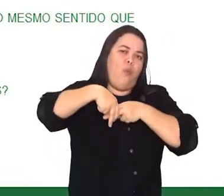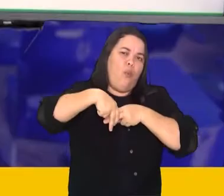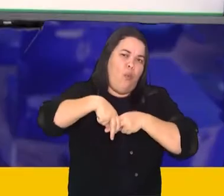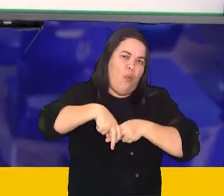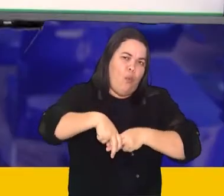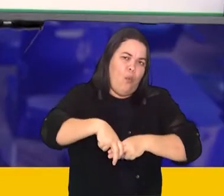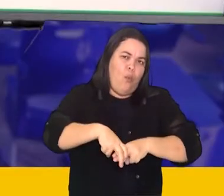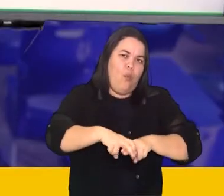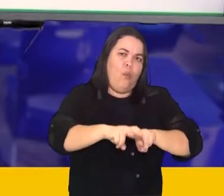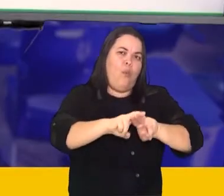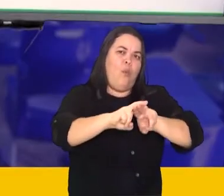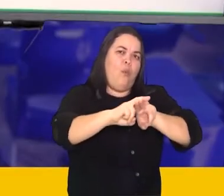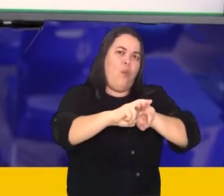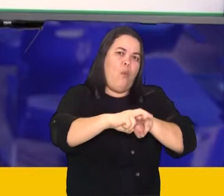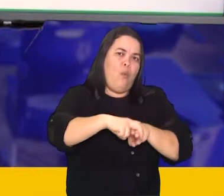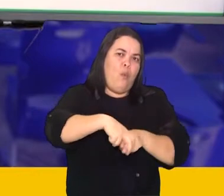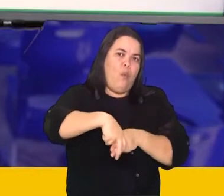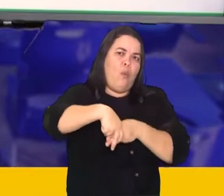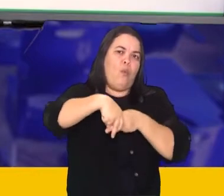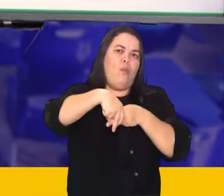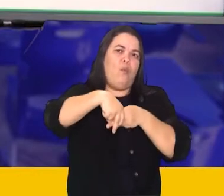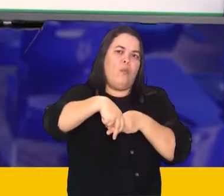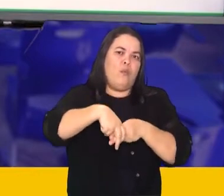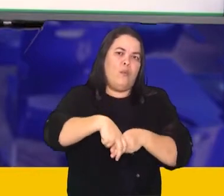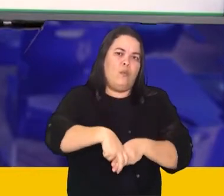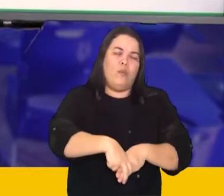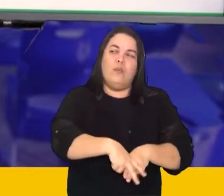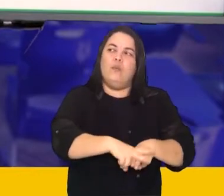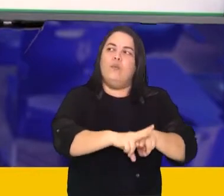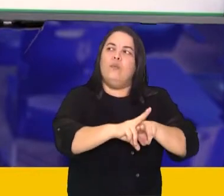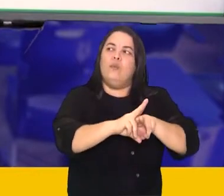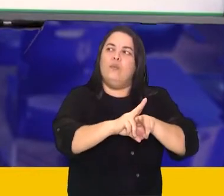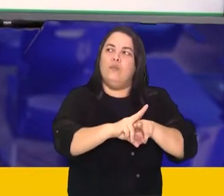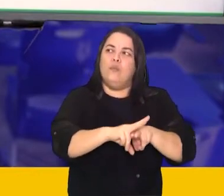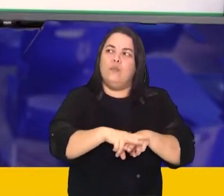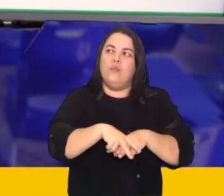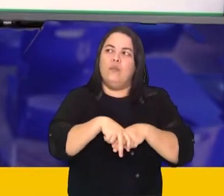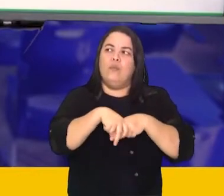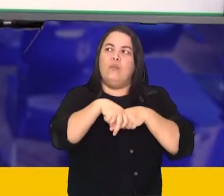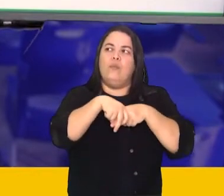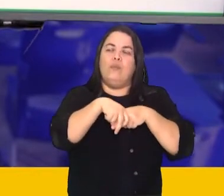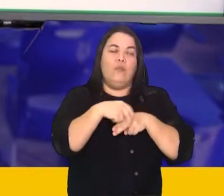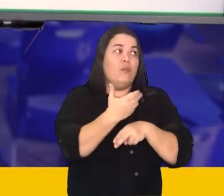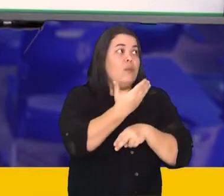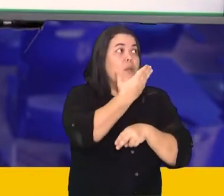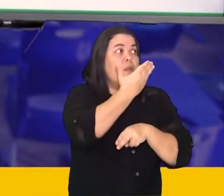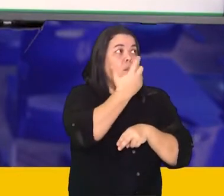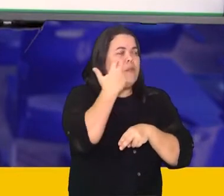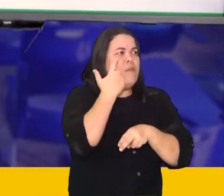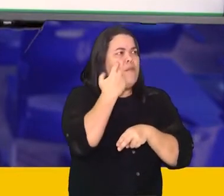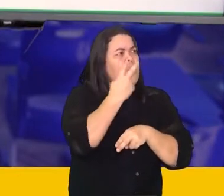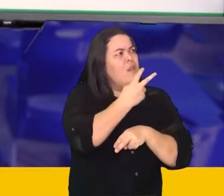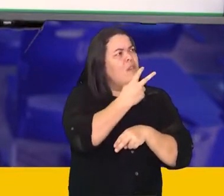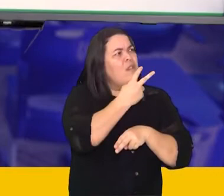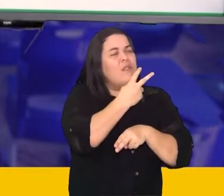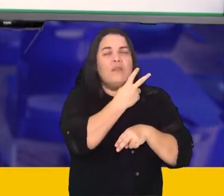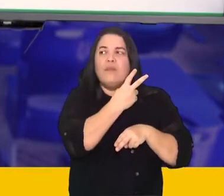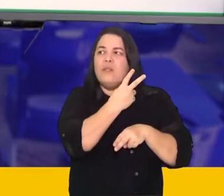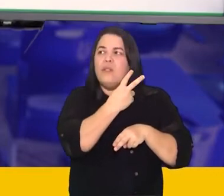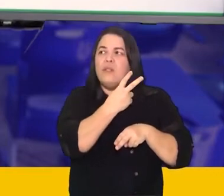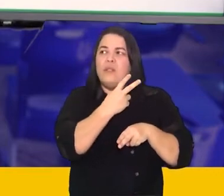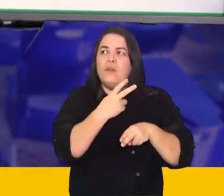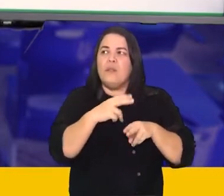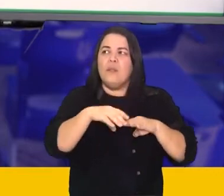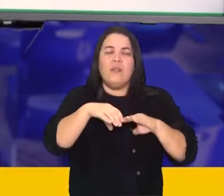ok? Aqui, aos pés da estrutura do balanço, nós vemos que tem um par de sapato, um está até